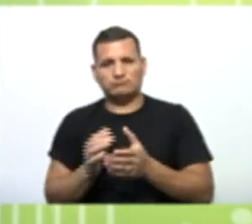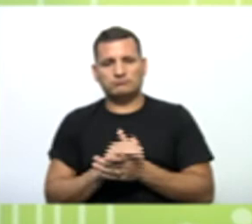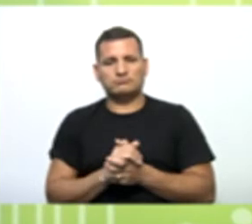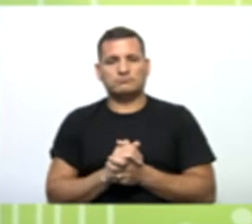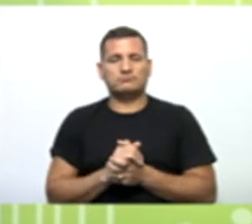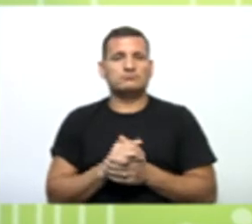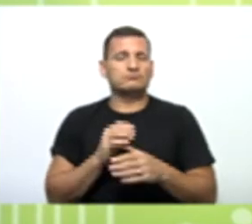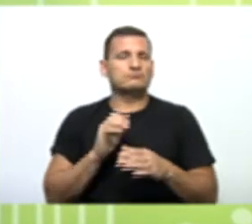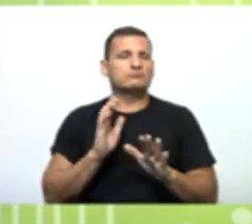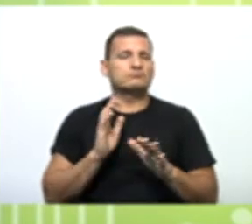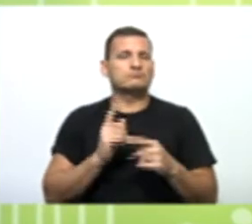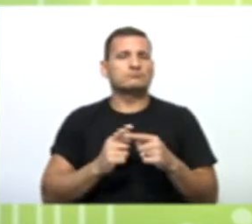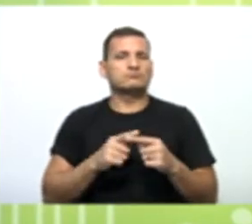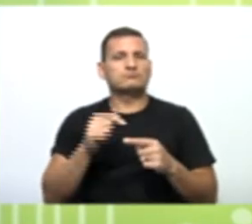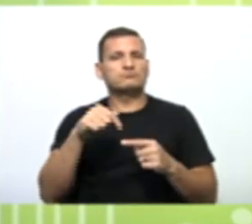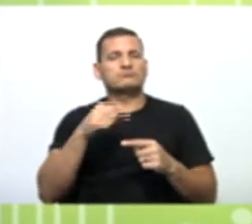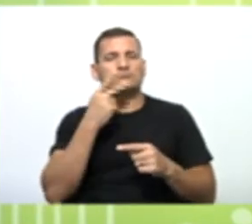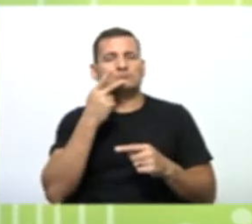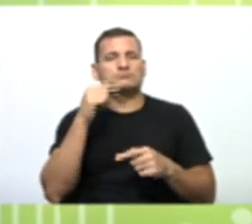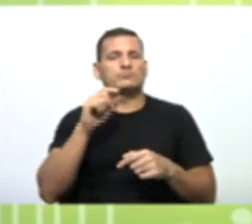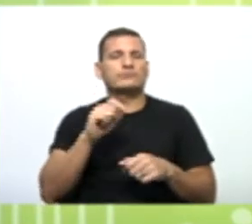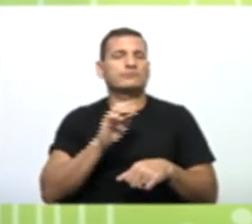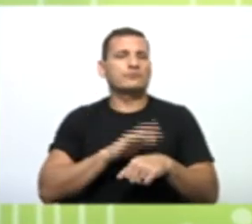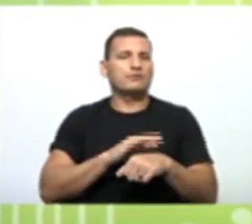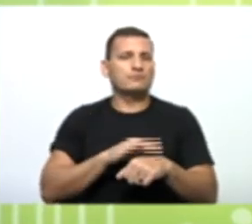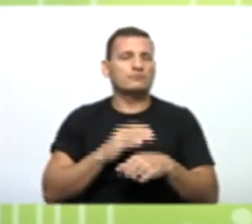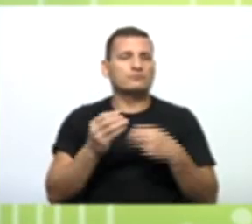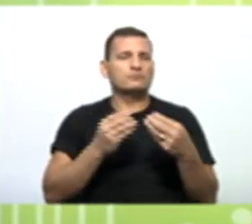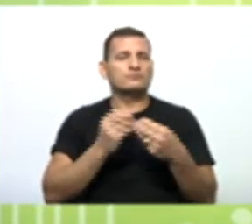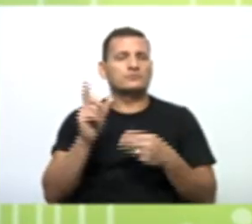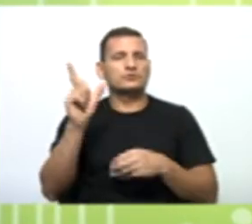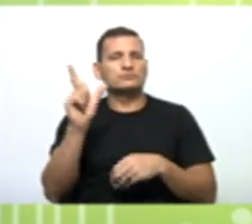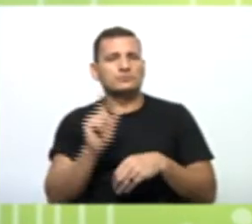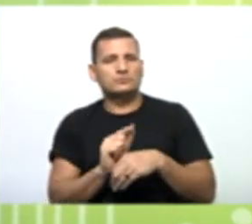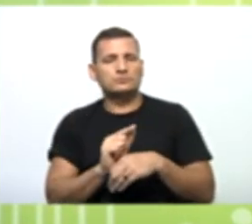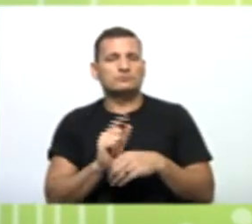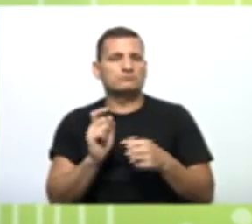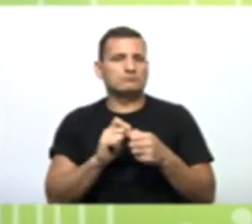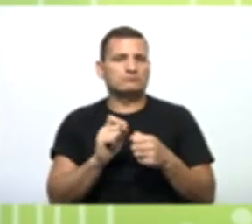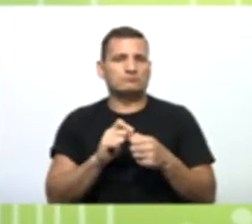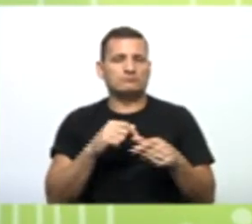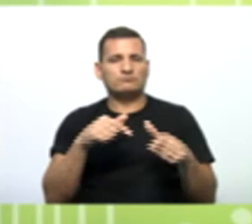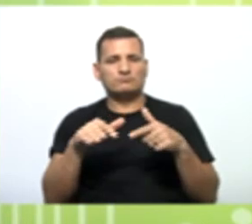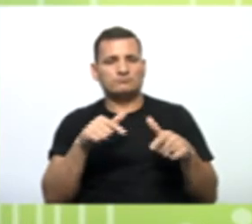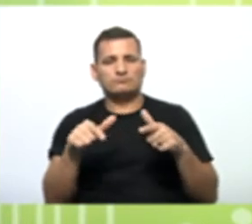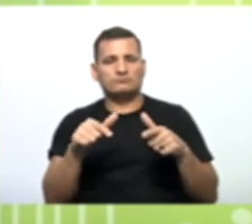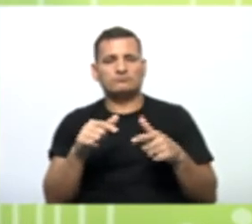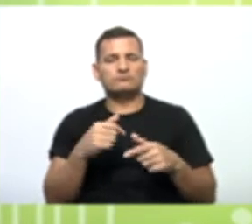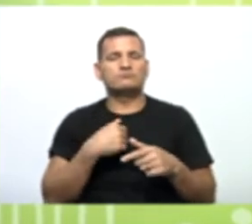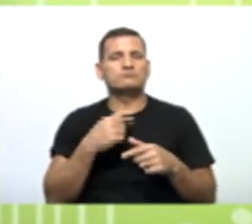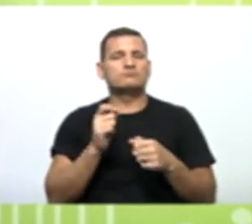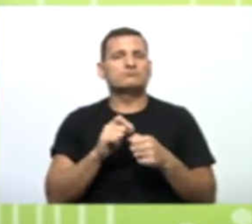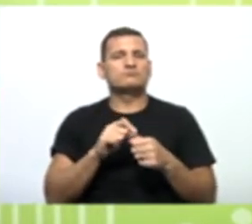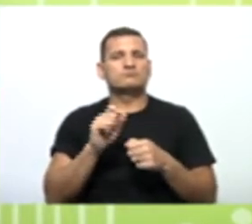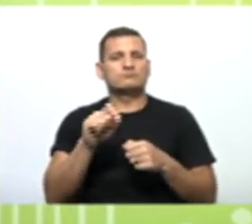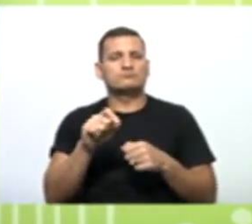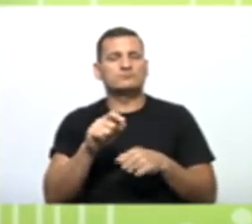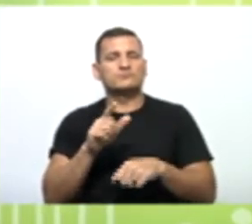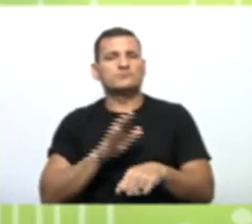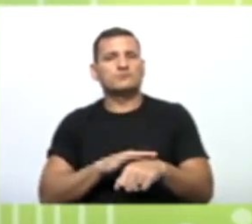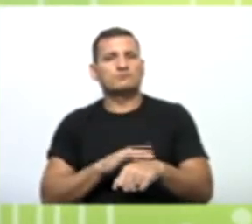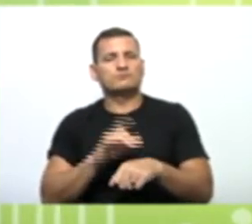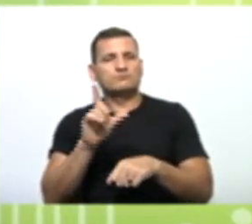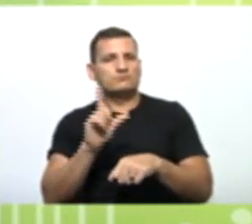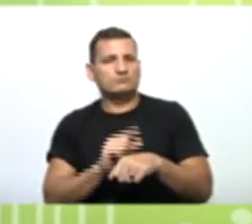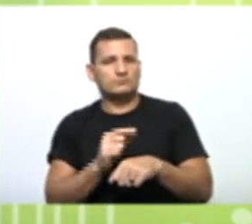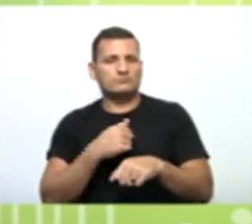fala muito aqui em tempo, né? Quanto tempo eu posso reduzir? O que eu posso fazer para diminuir o tempo